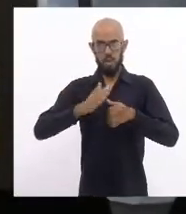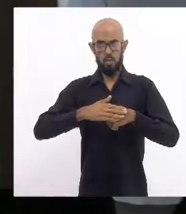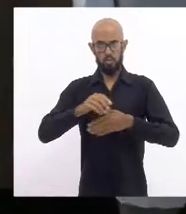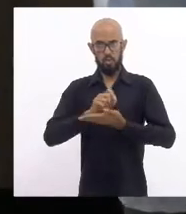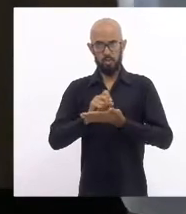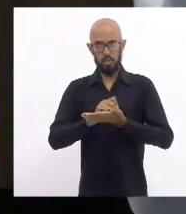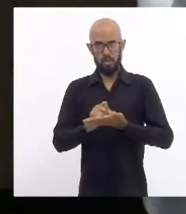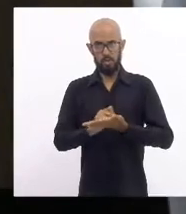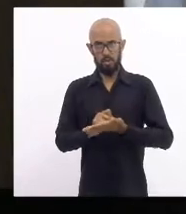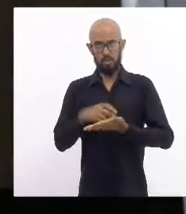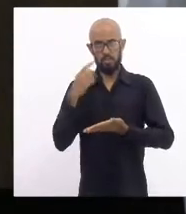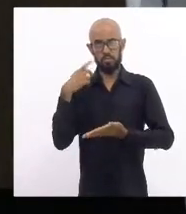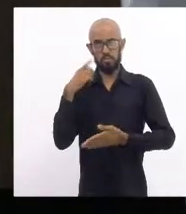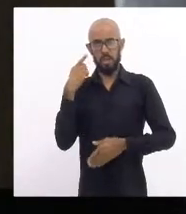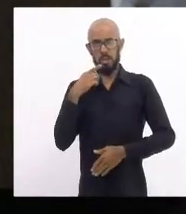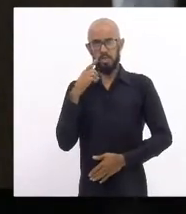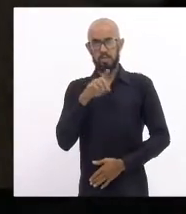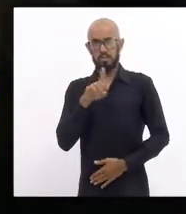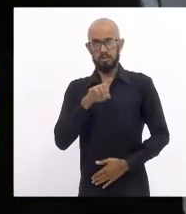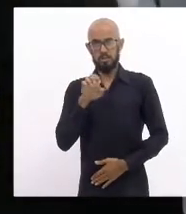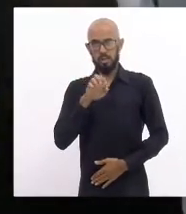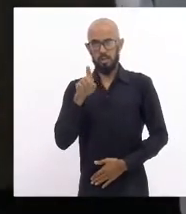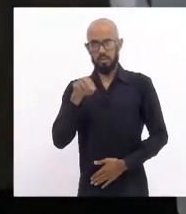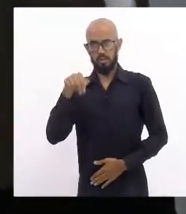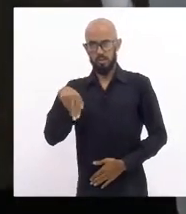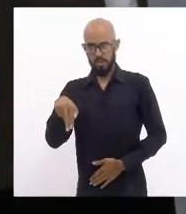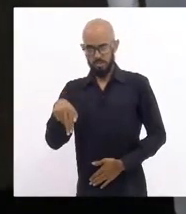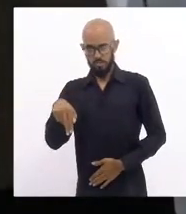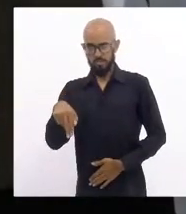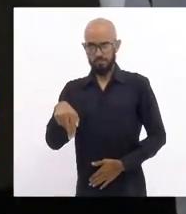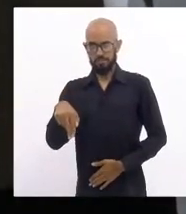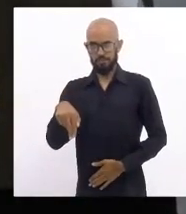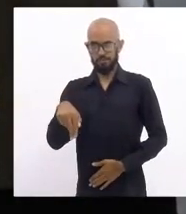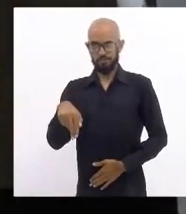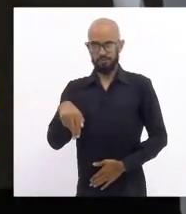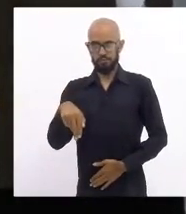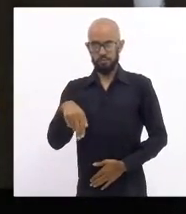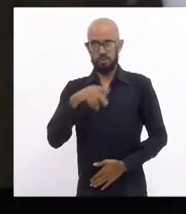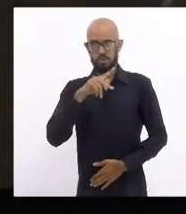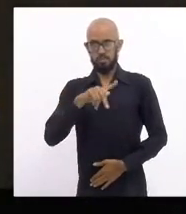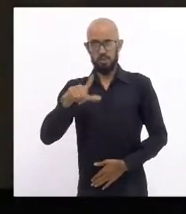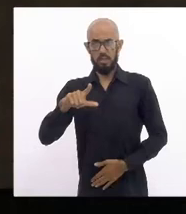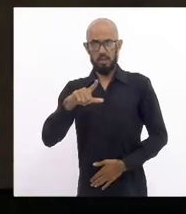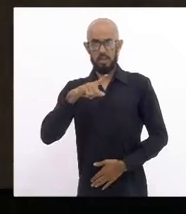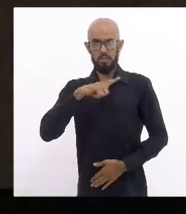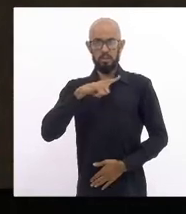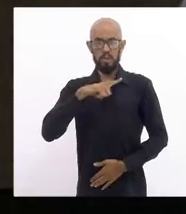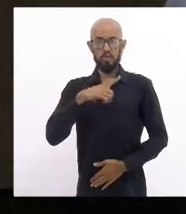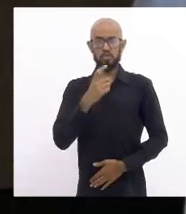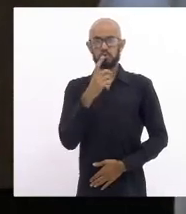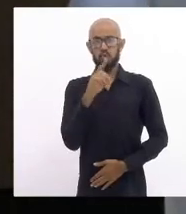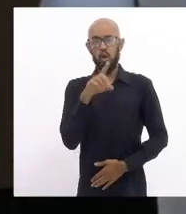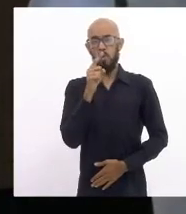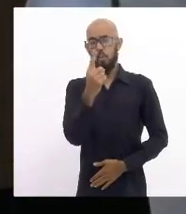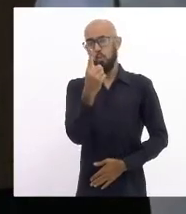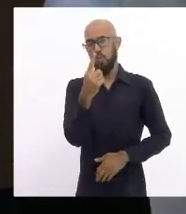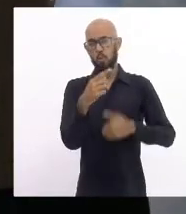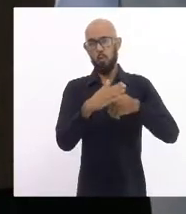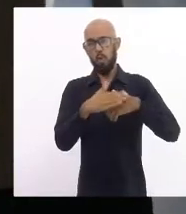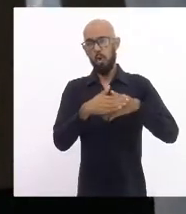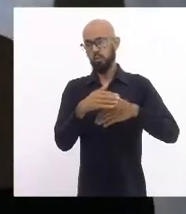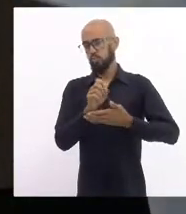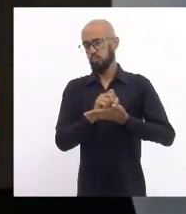da deputada Zeidan. O projeto só tem uma autora, não tem dois